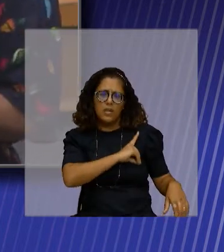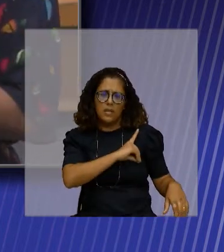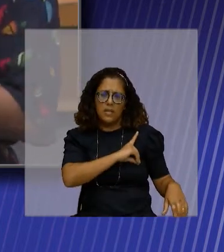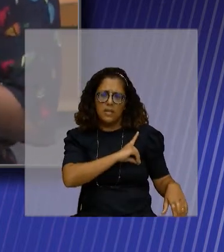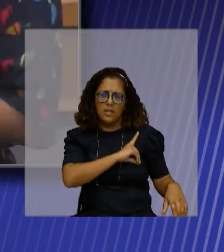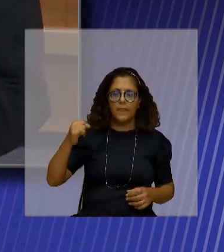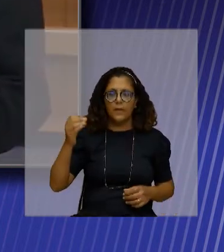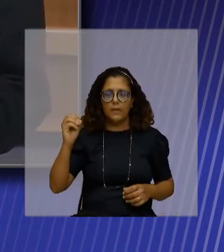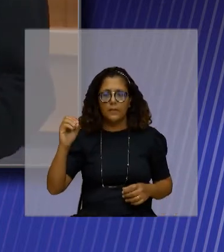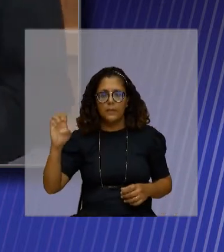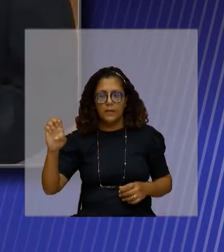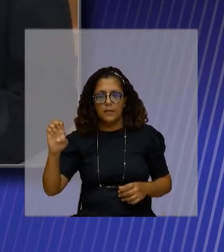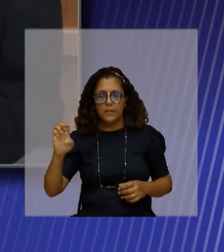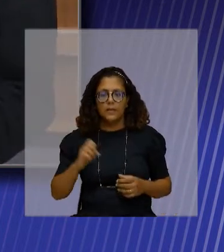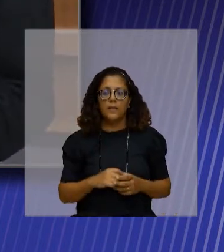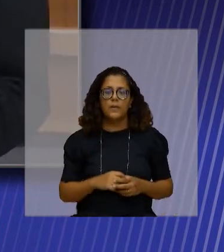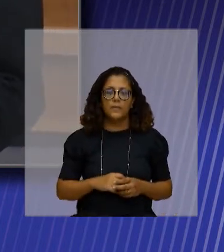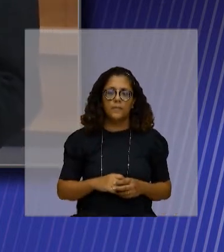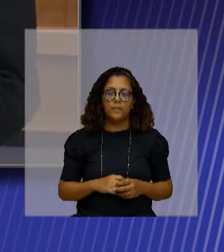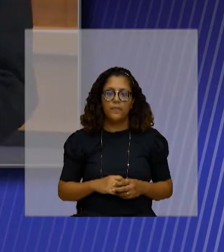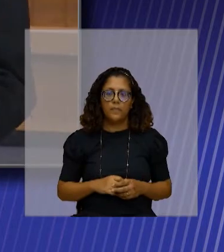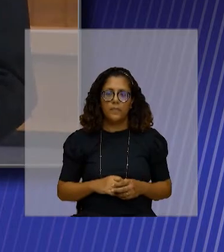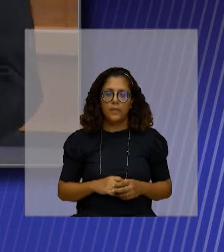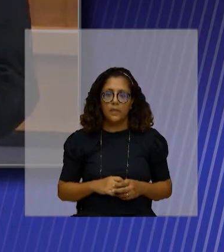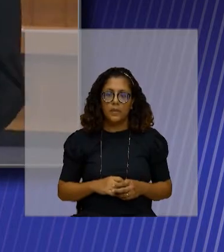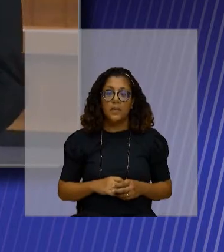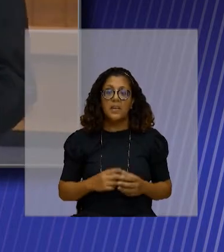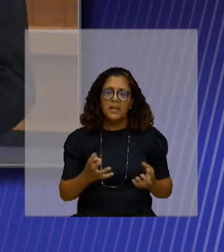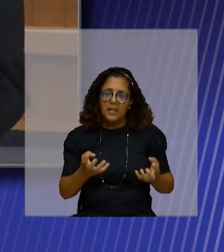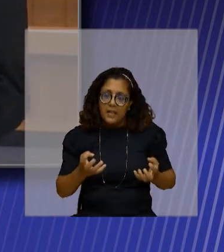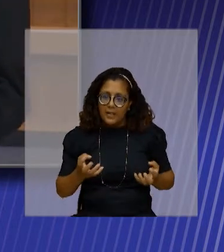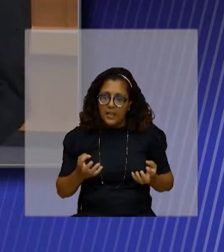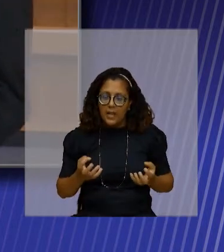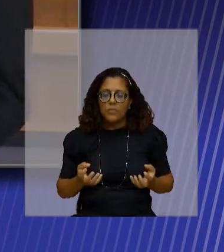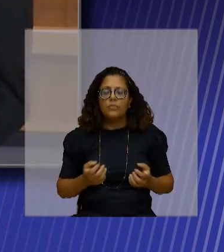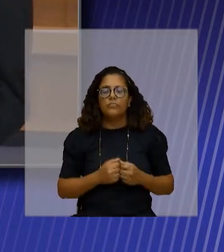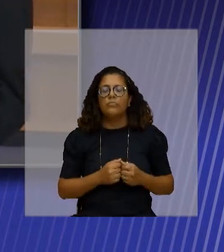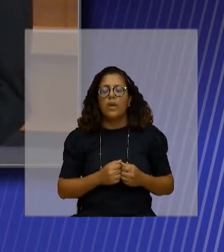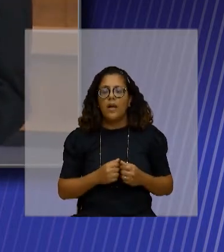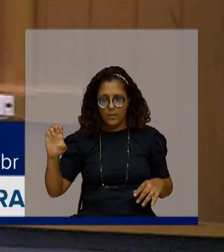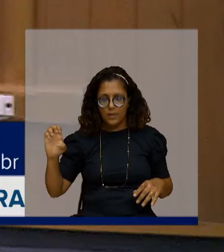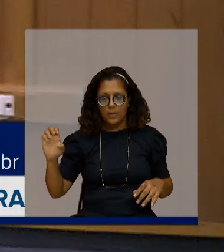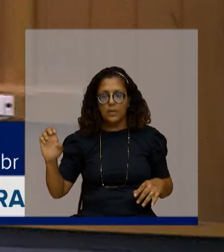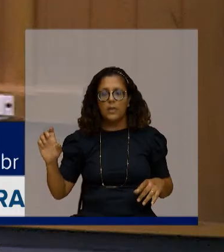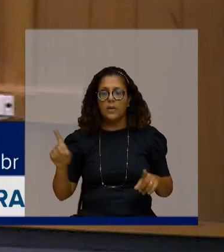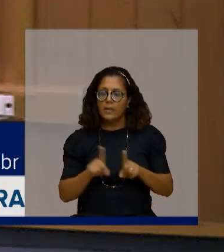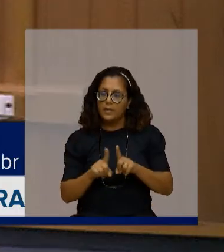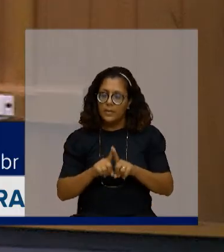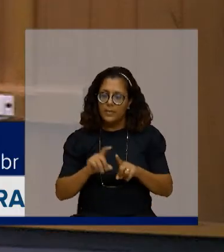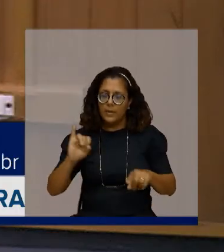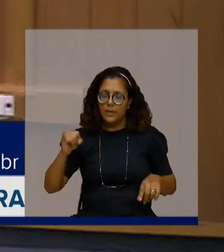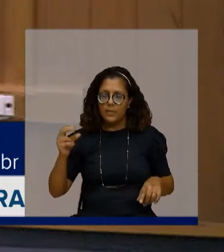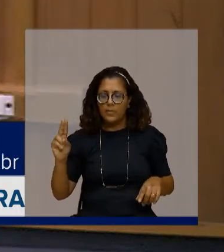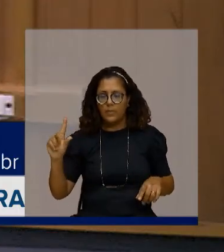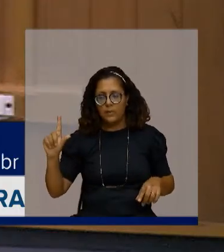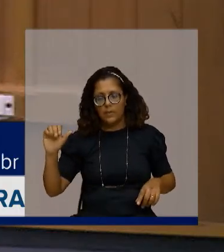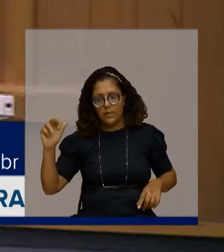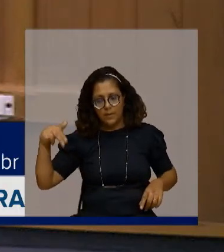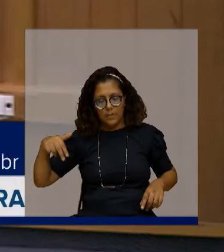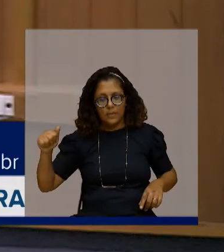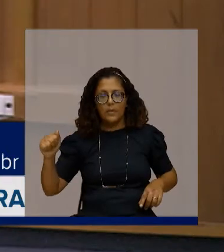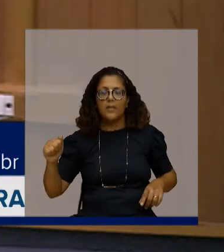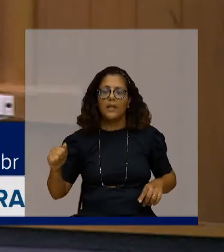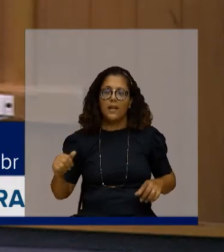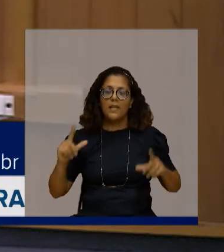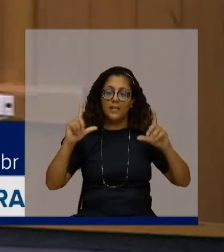da violência o vereador Zé Luís destacou a Campanha da Fraternidade deste ano que fala sobre ações para